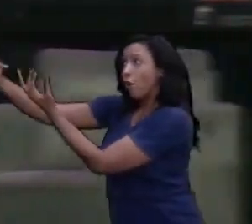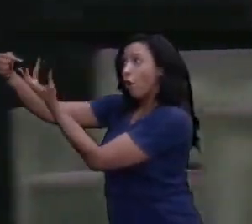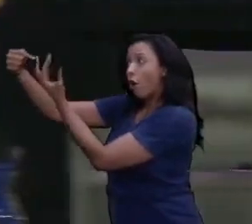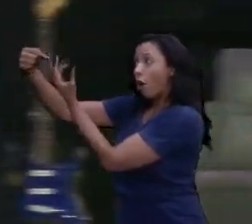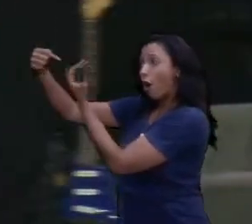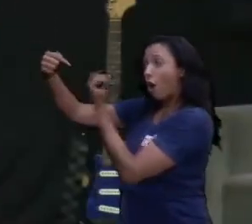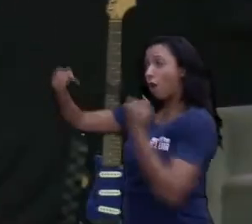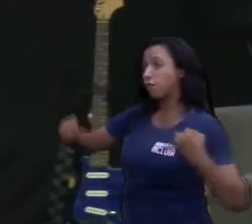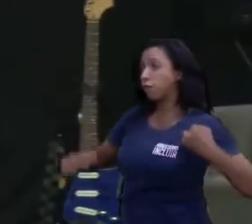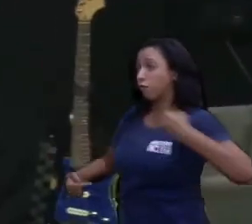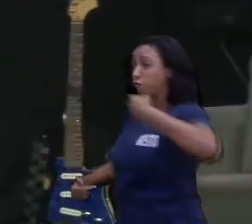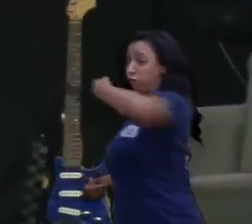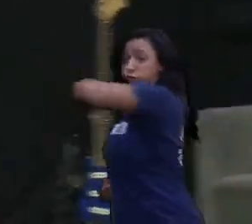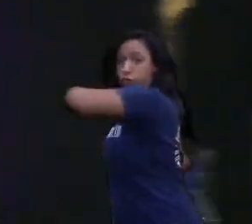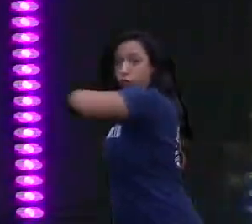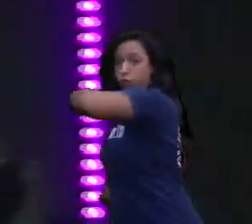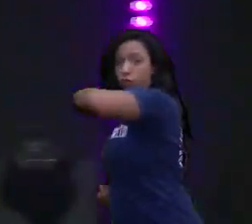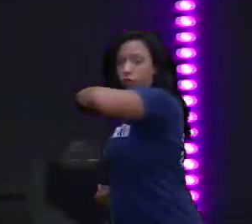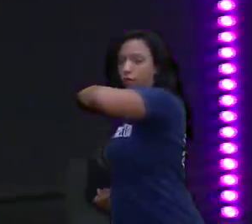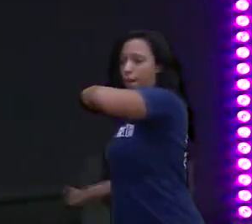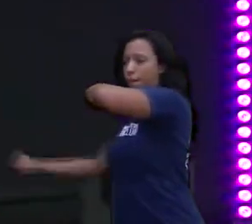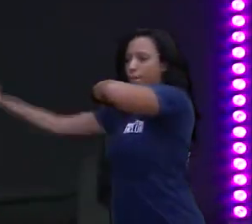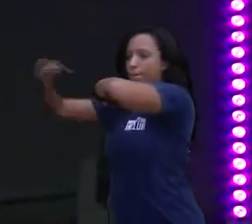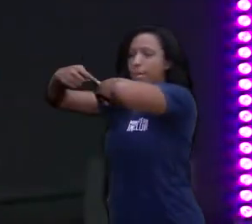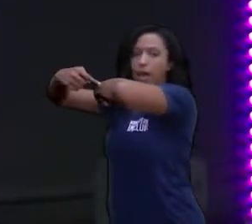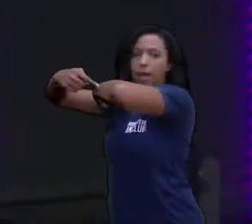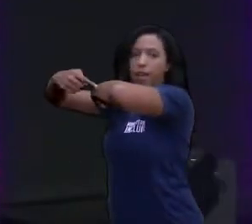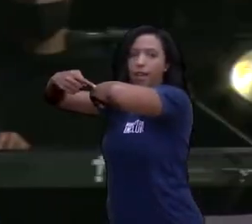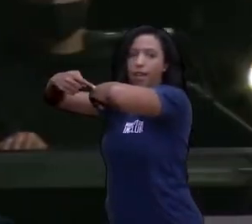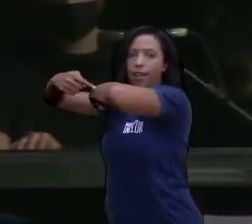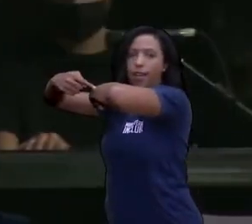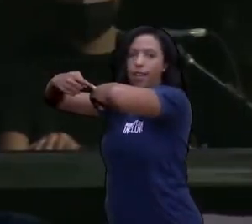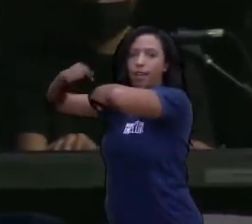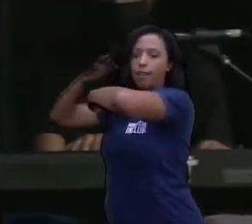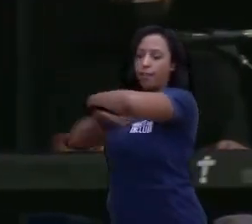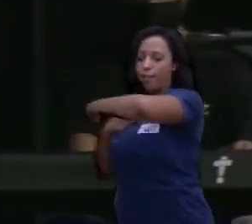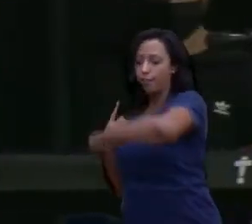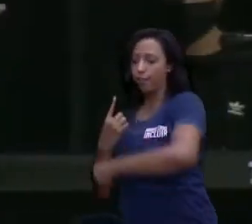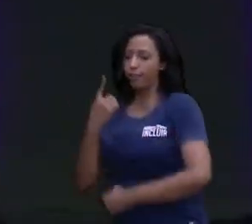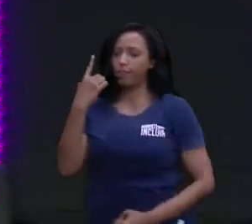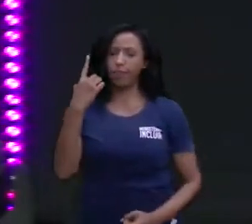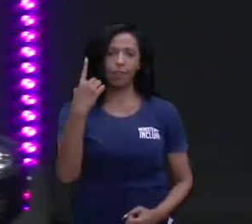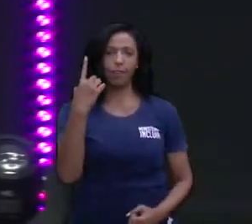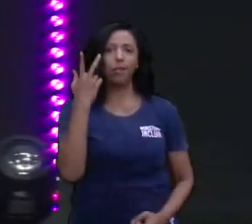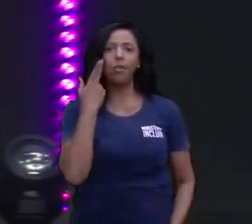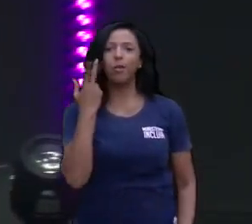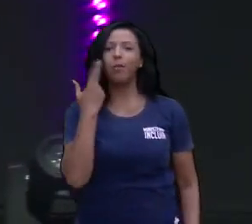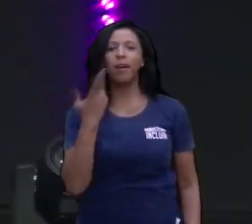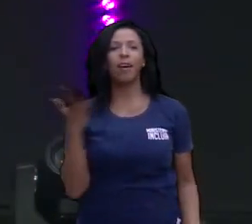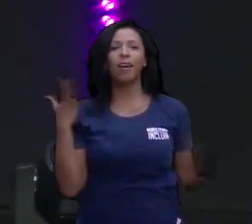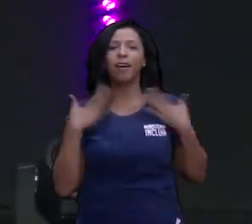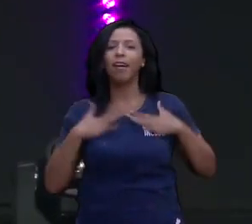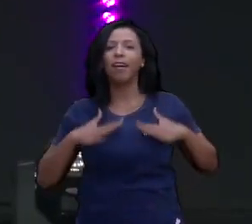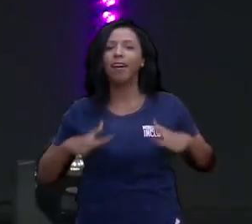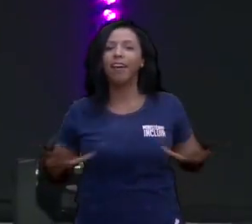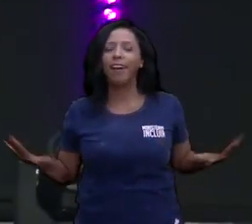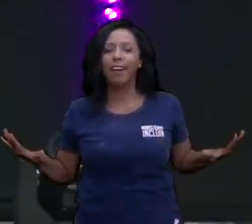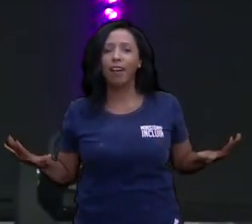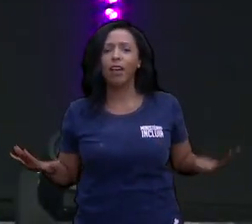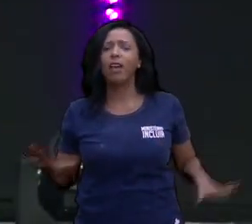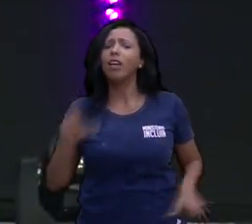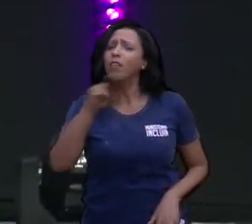olha uso Oi tá feia quando esses dados inflamados estas setas podia vai colocando a sua mente tentando minar